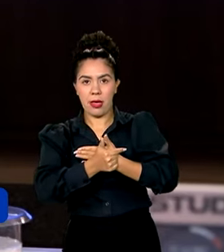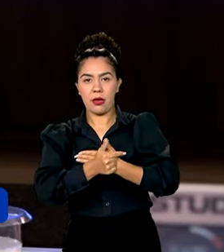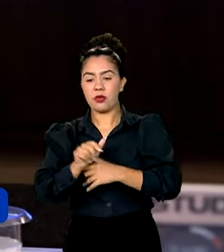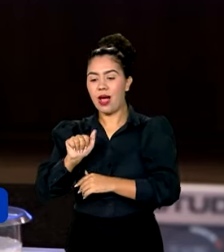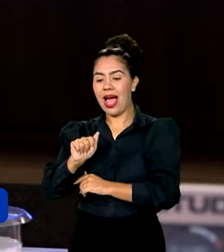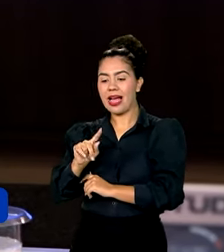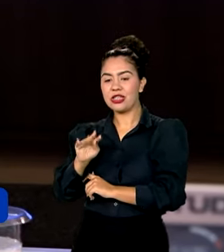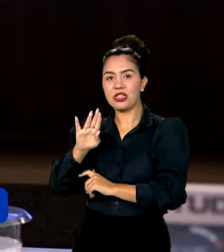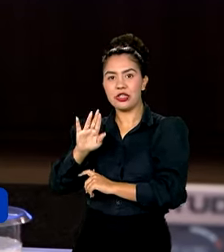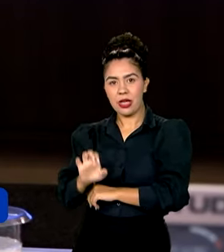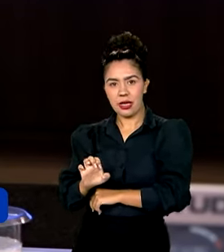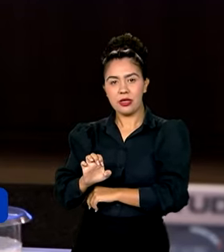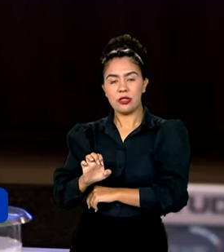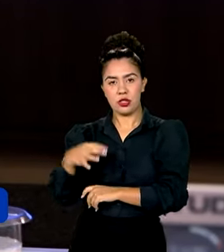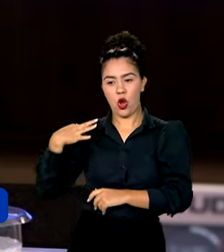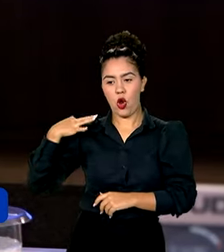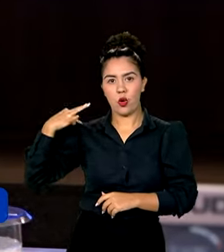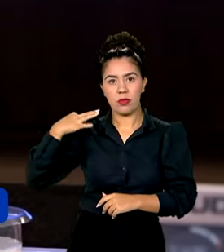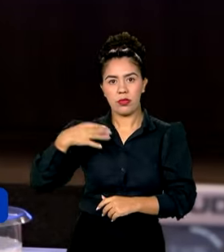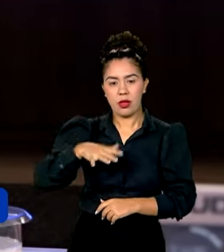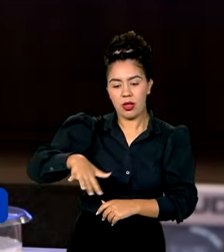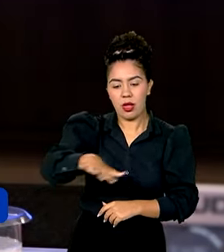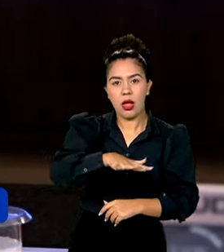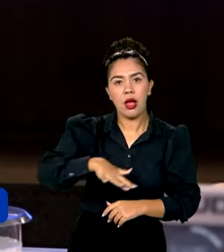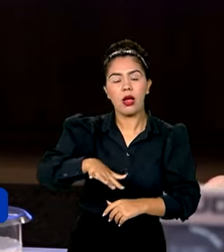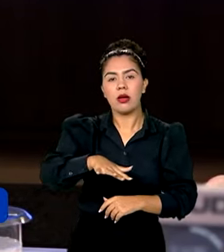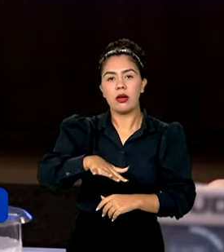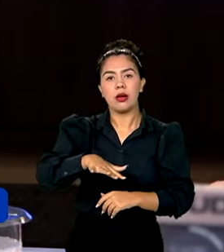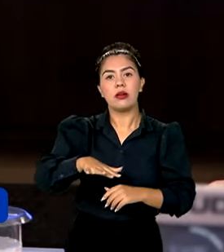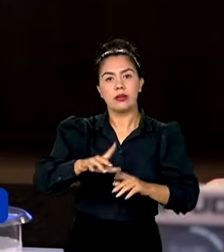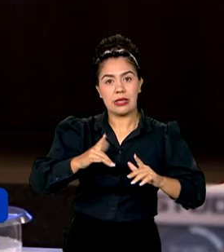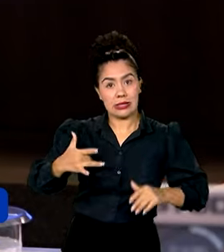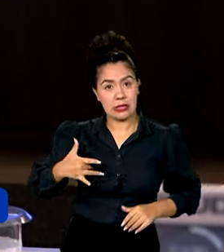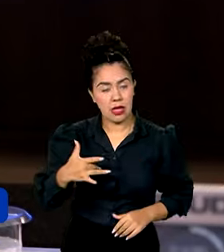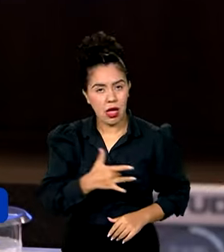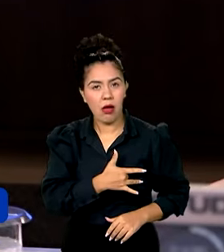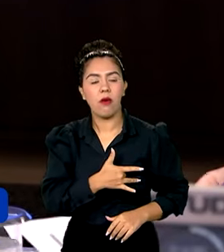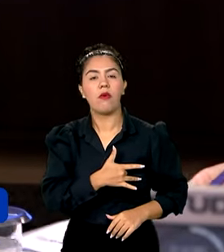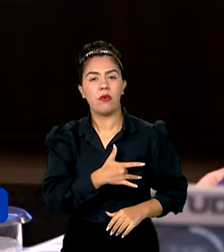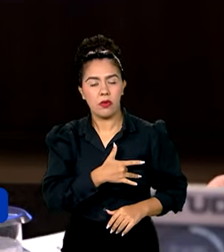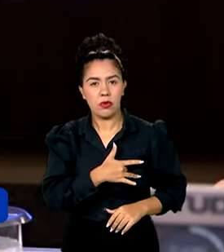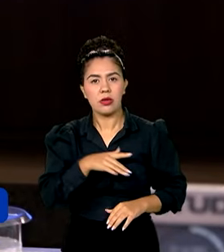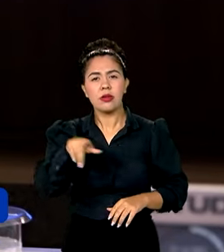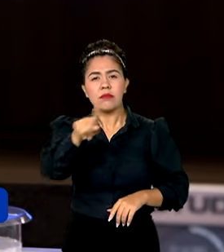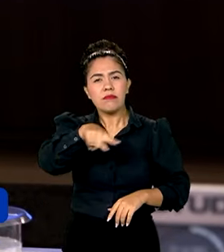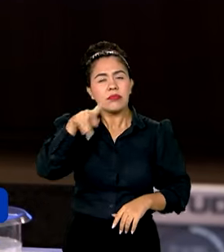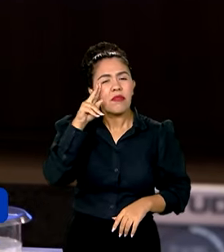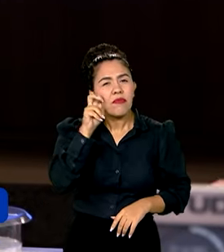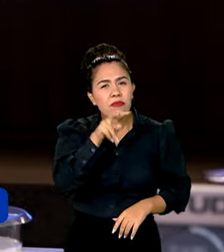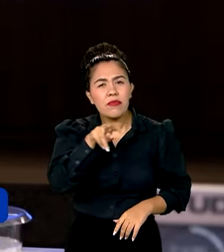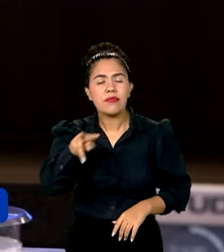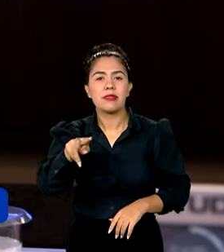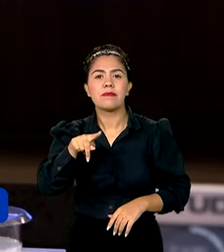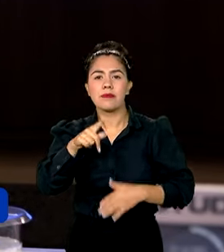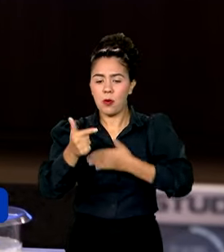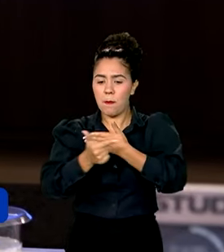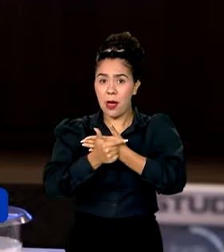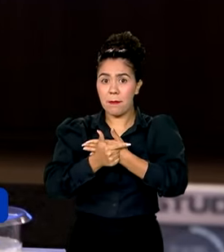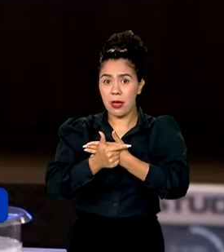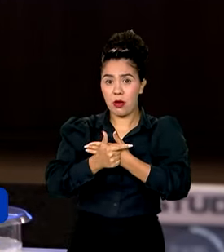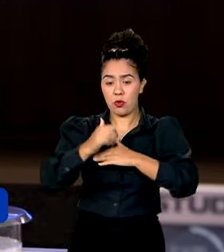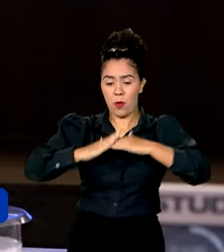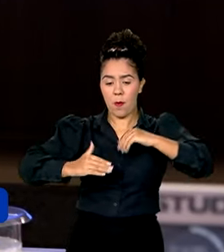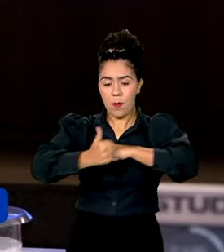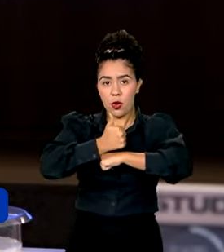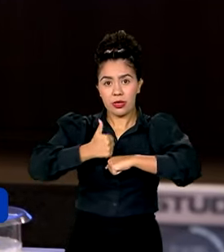saúde também dos agentes de anemias que tiveram um papel todo mundo viu recentemente tão importante no